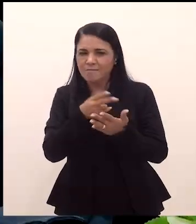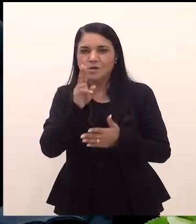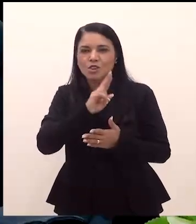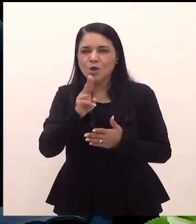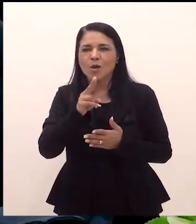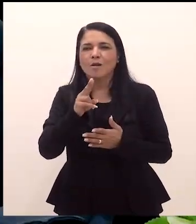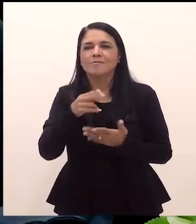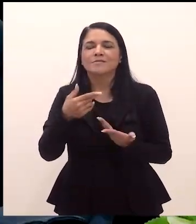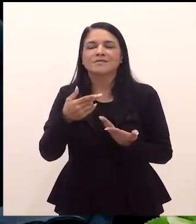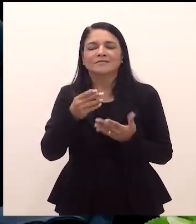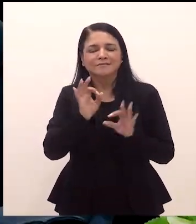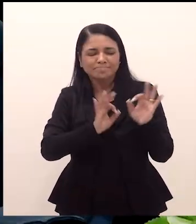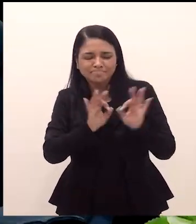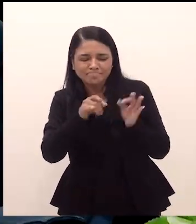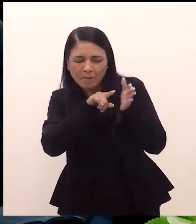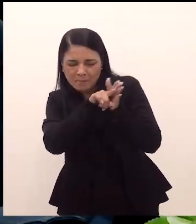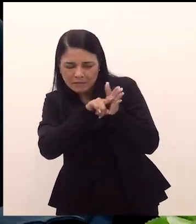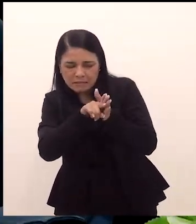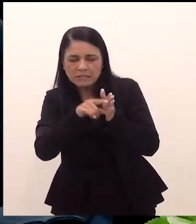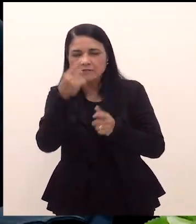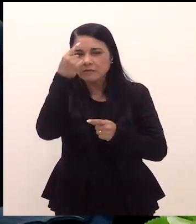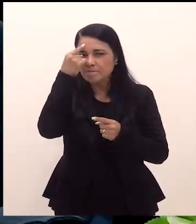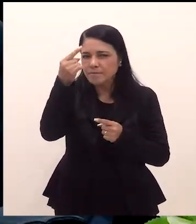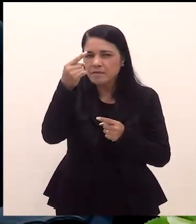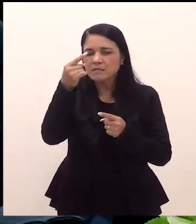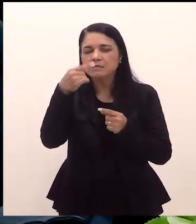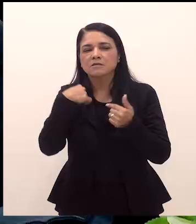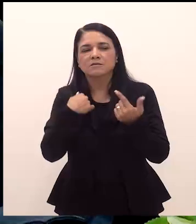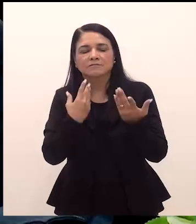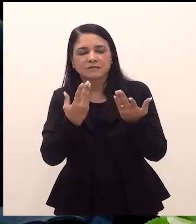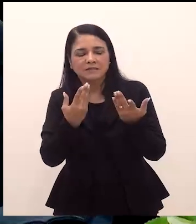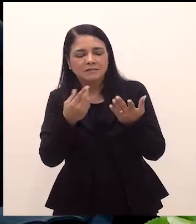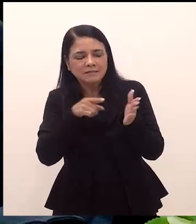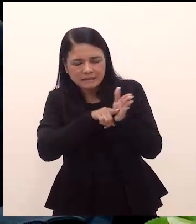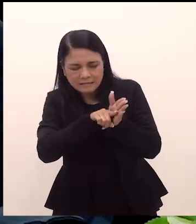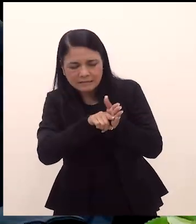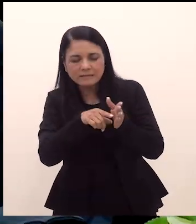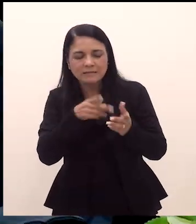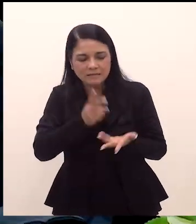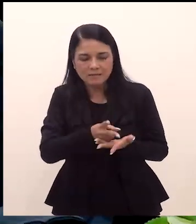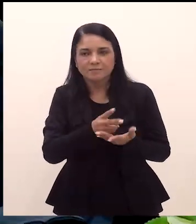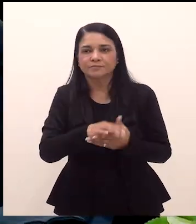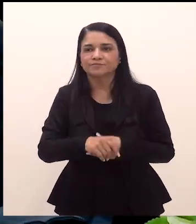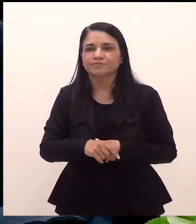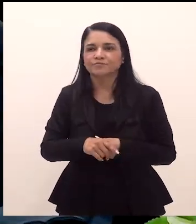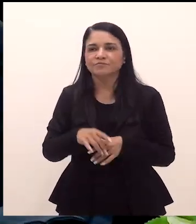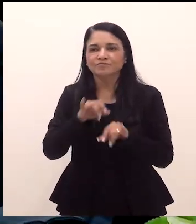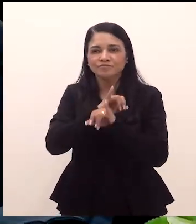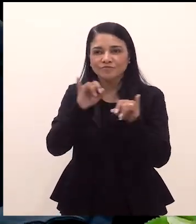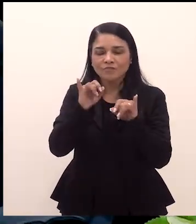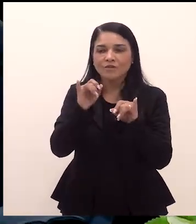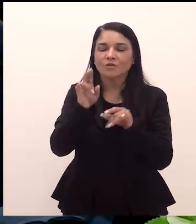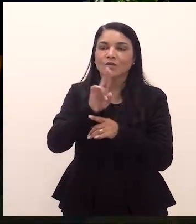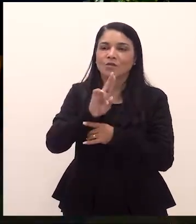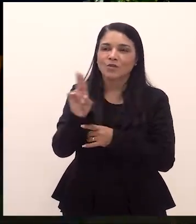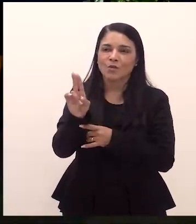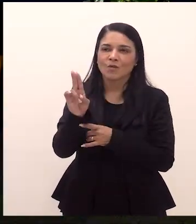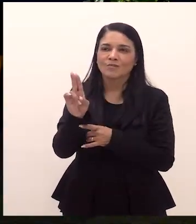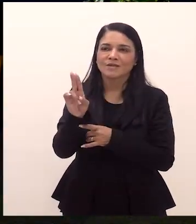que não sai, que você vai e volta e ele está lá, você pesquisa, você pensa, você remexe e está